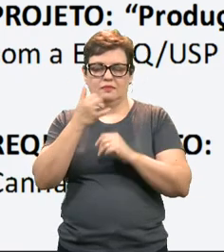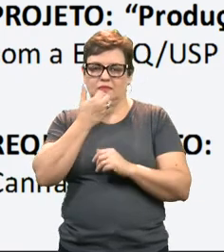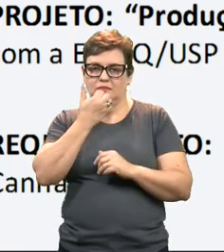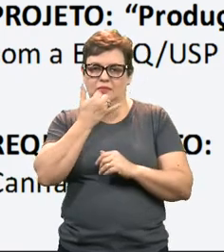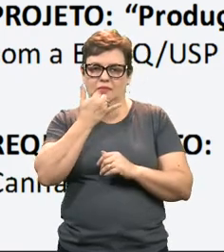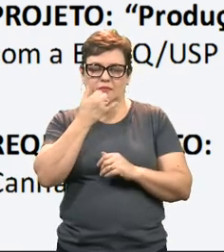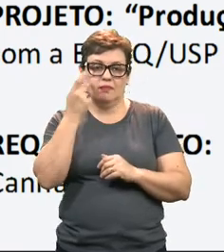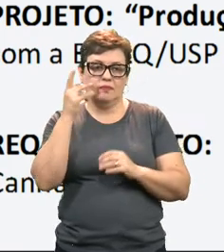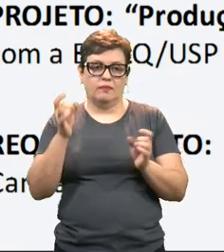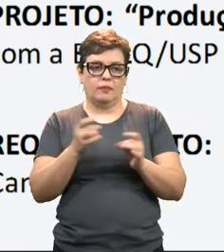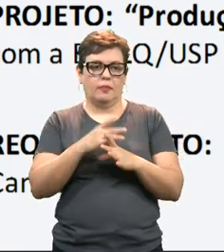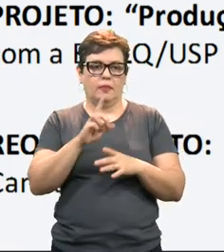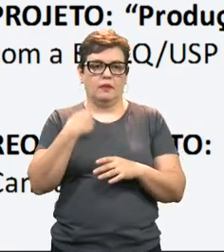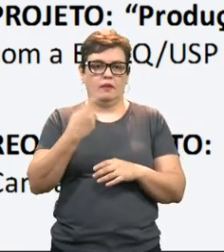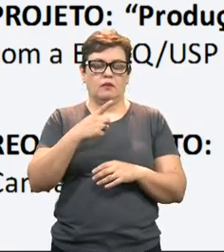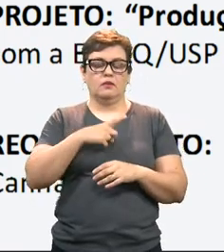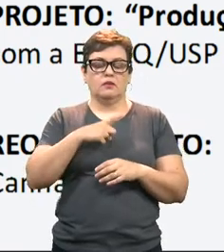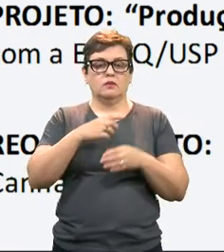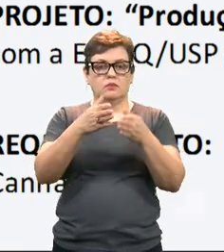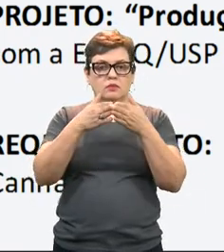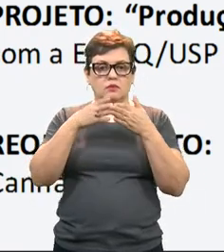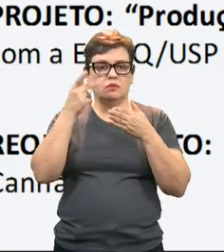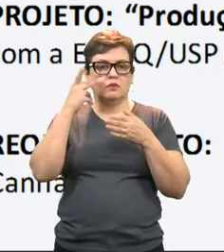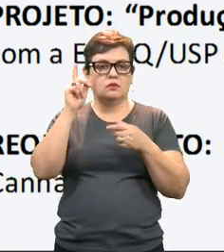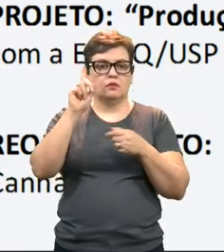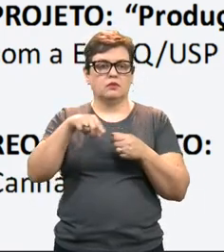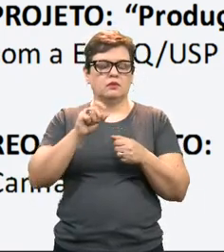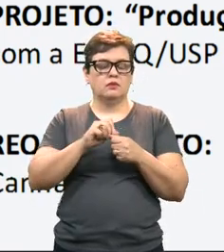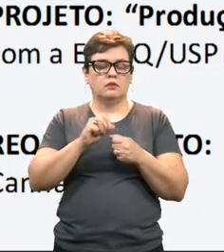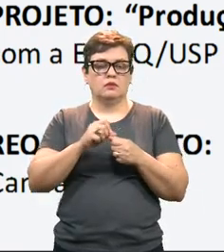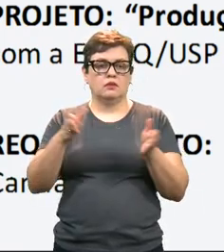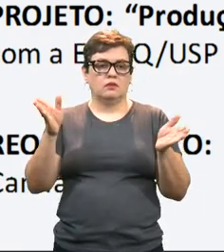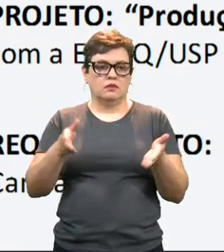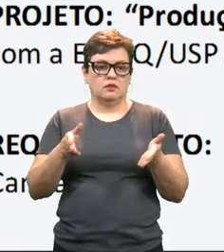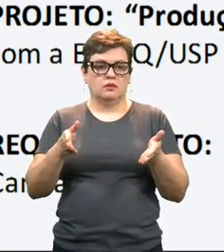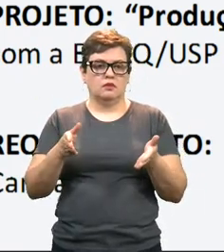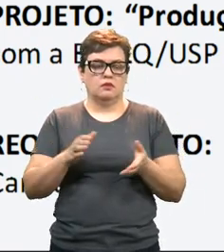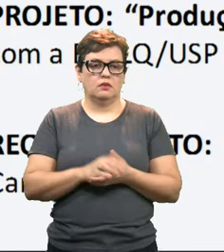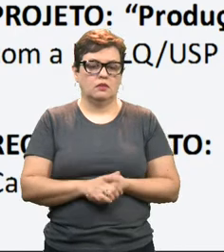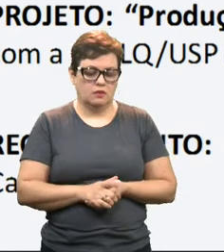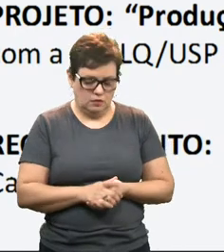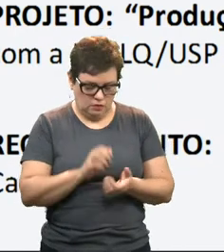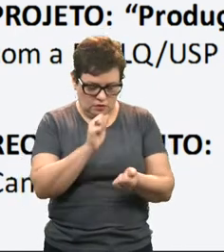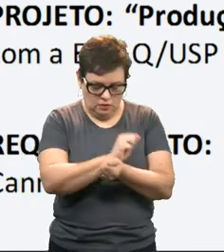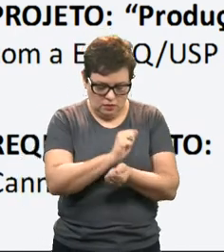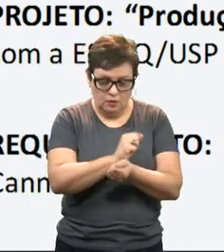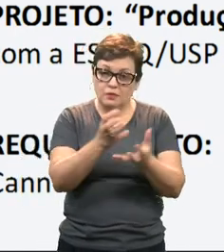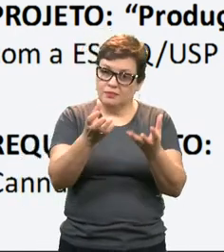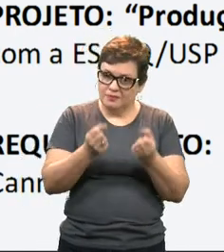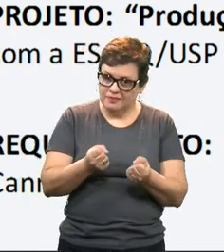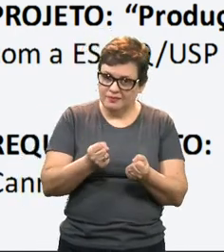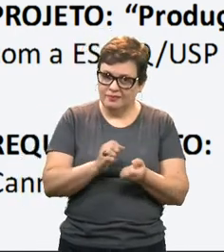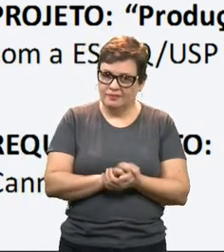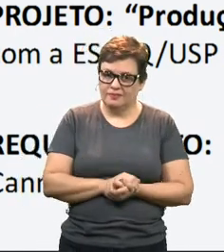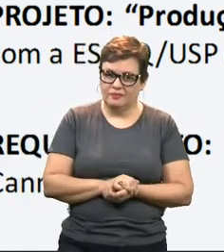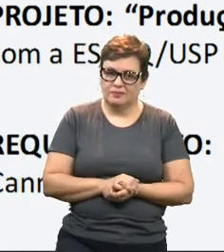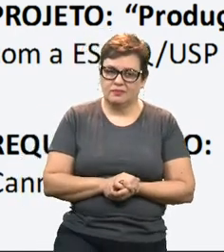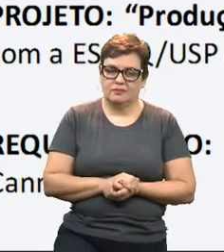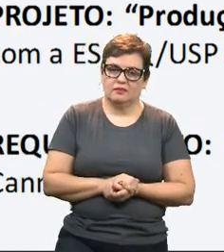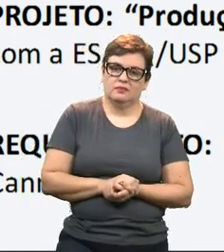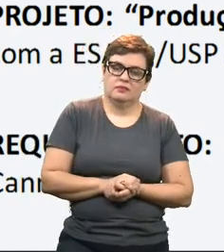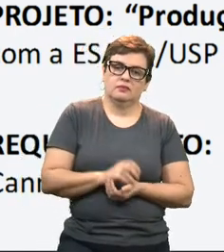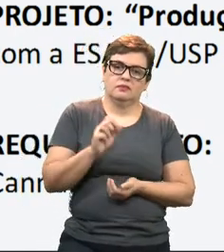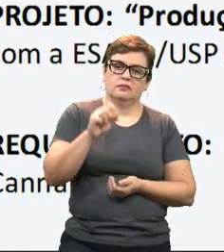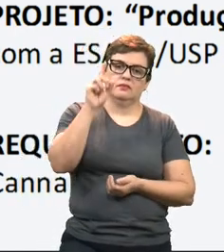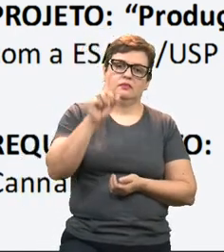E, por fim, nós temos um requerimento para ser feito hoje, espero ser acolhido, que